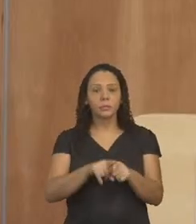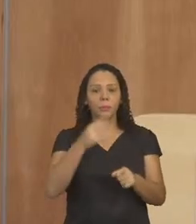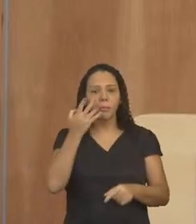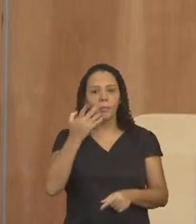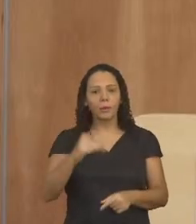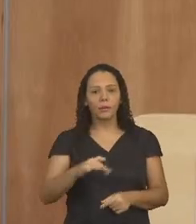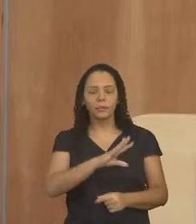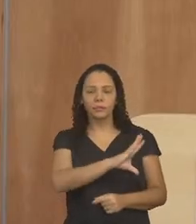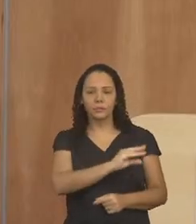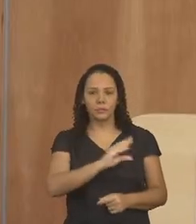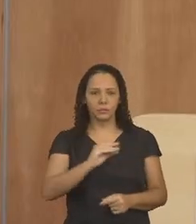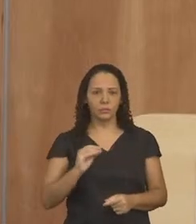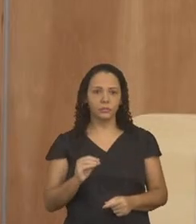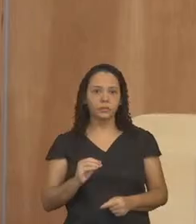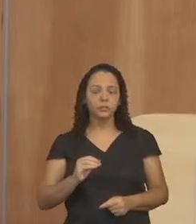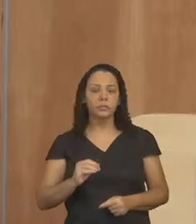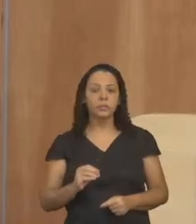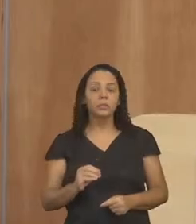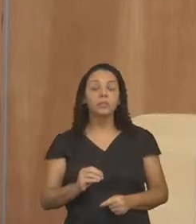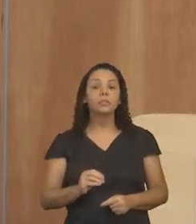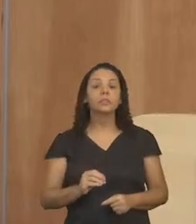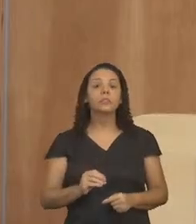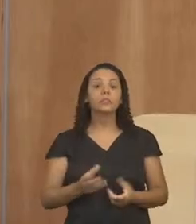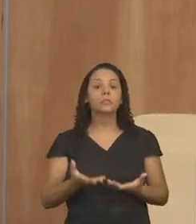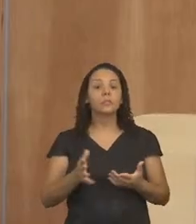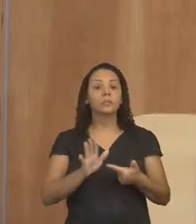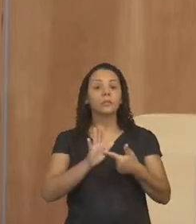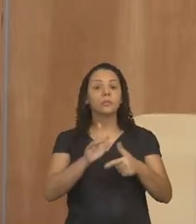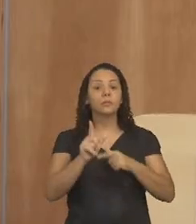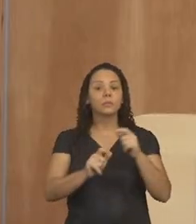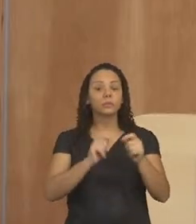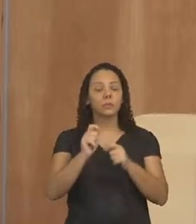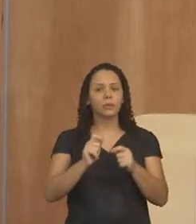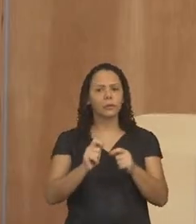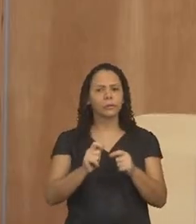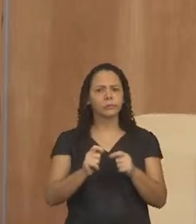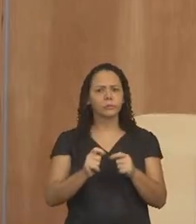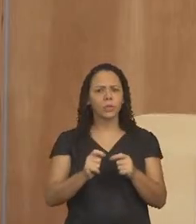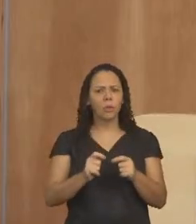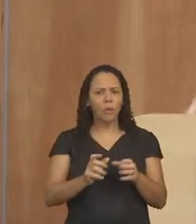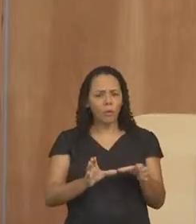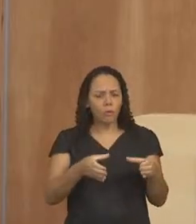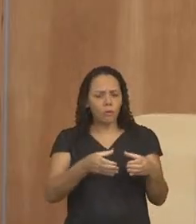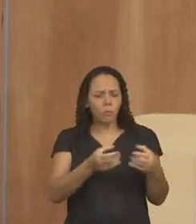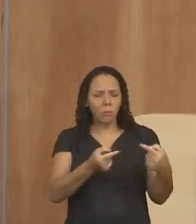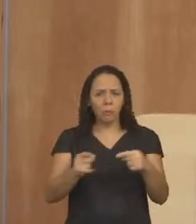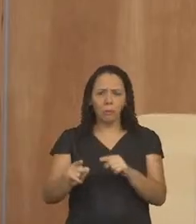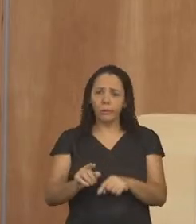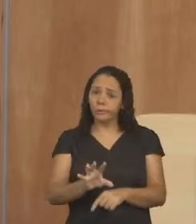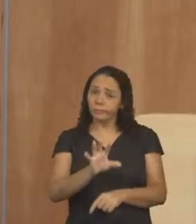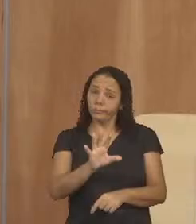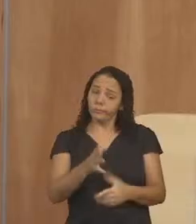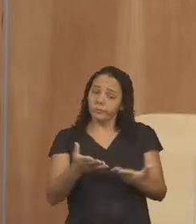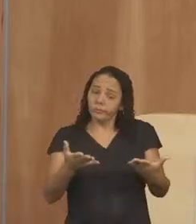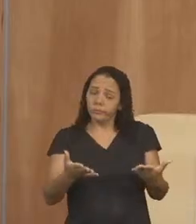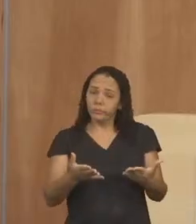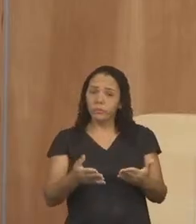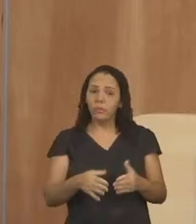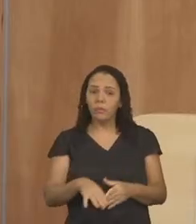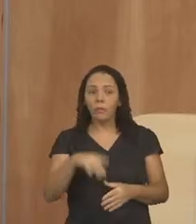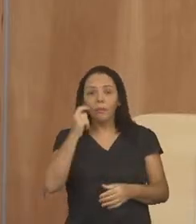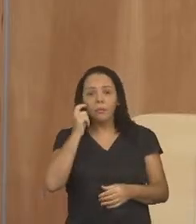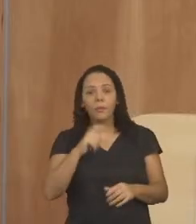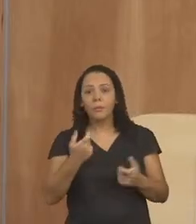crianças e adolescentes. Dizer, Gabriel, que a oposição é isso mesmo, não é? Vai se acostumando. Mas eu fico contente que a Maria